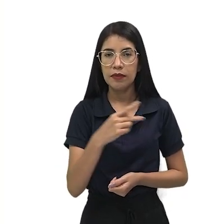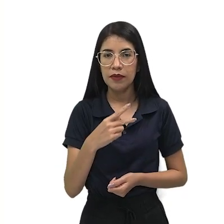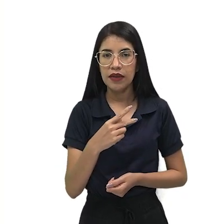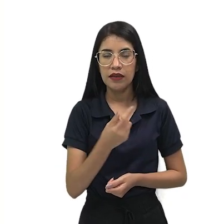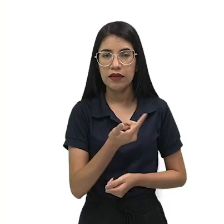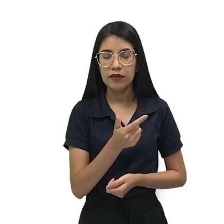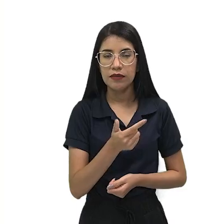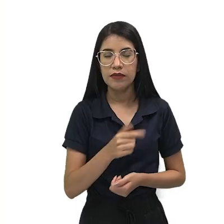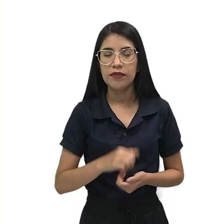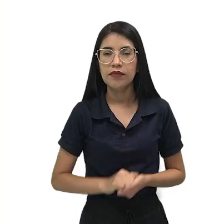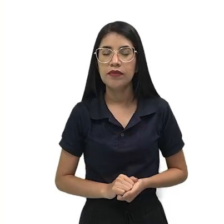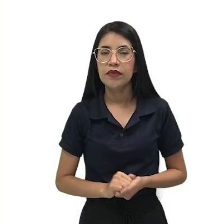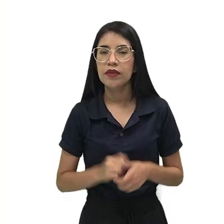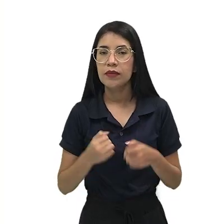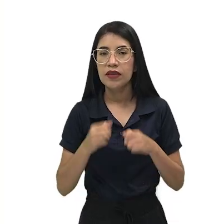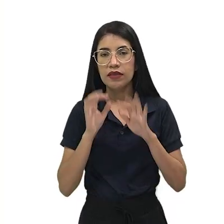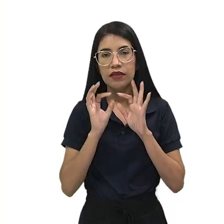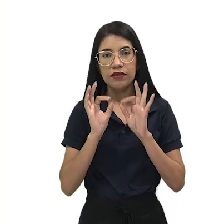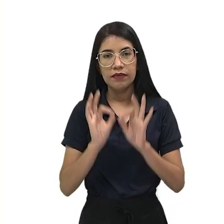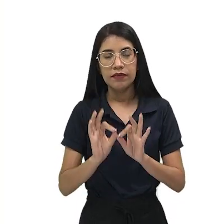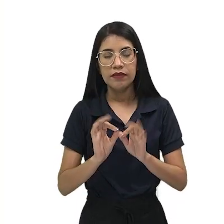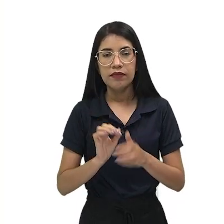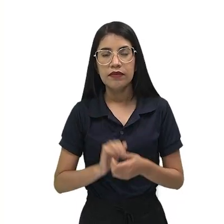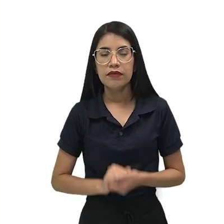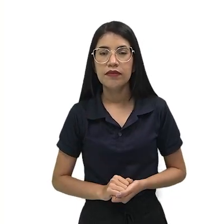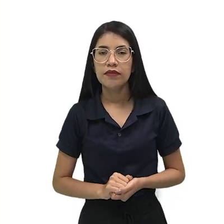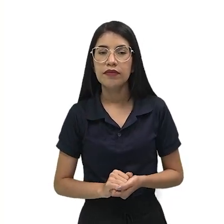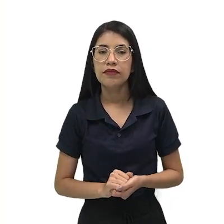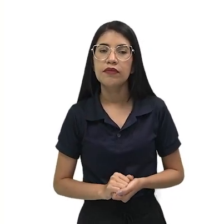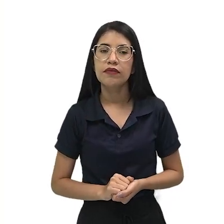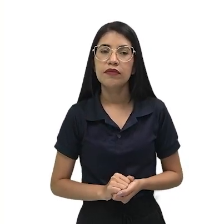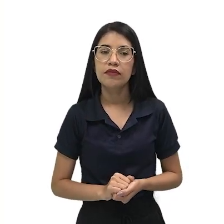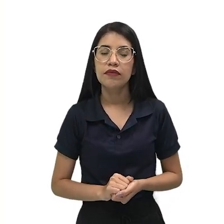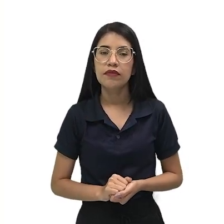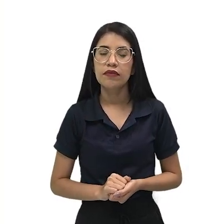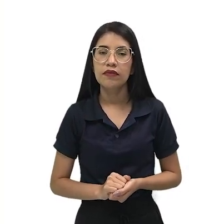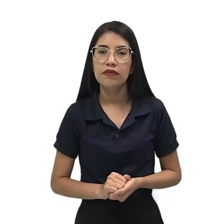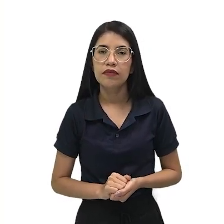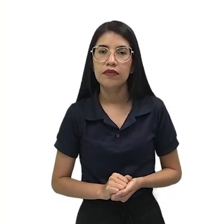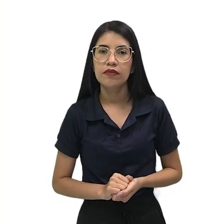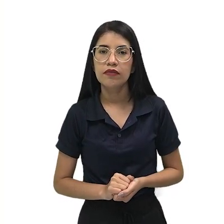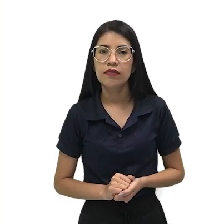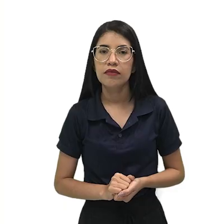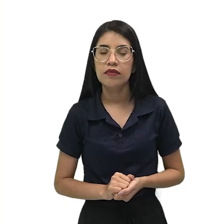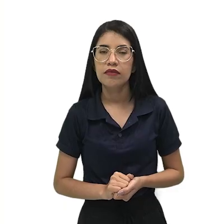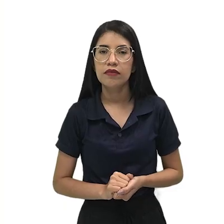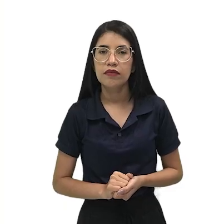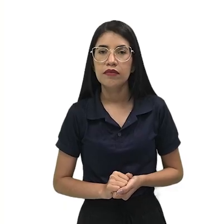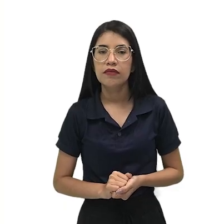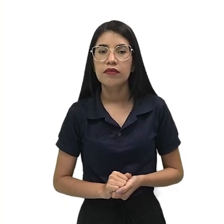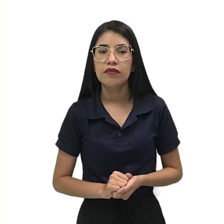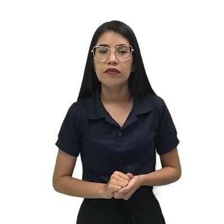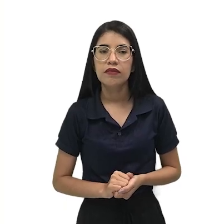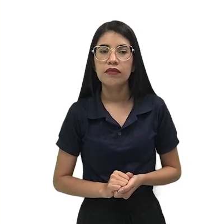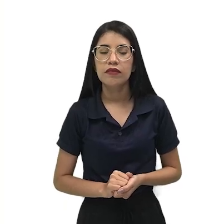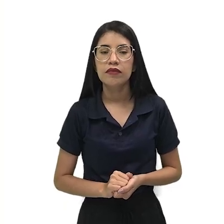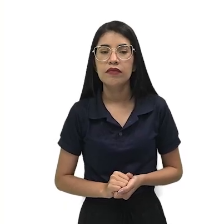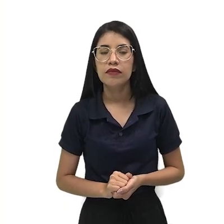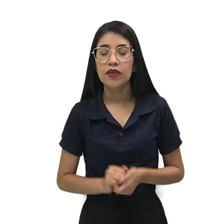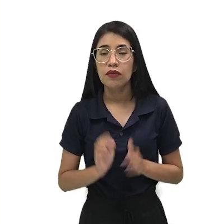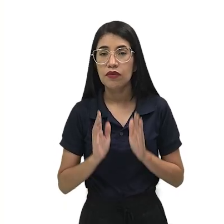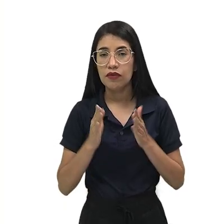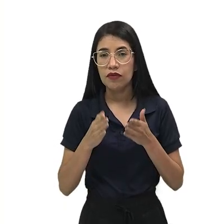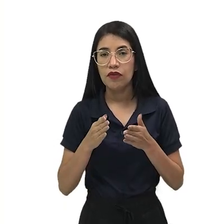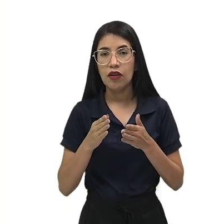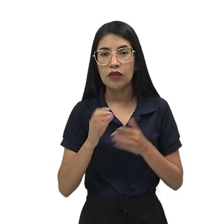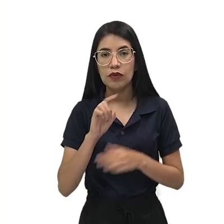isso. Então você tem que estar atento a esse detalhe. Olhar logo para a parte decimal. Então aqui, olha o